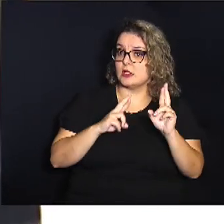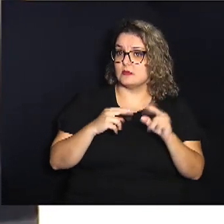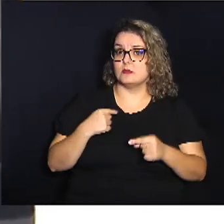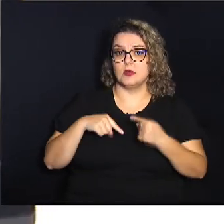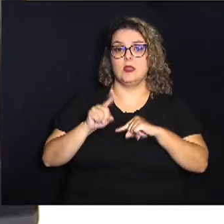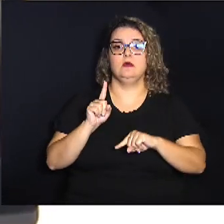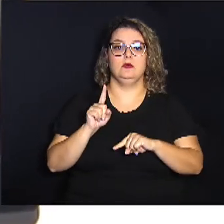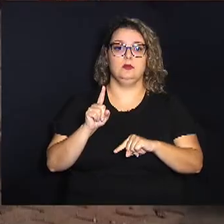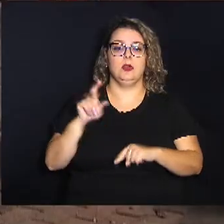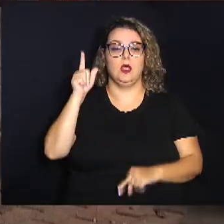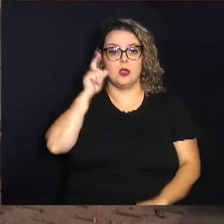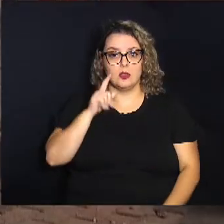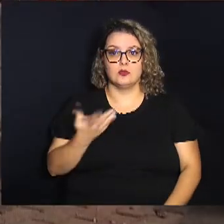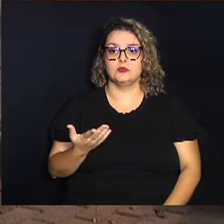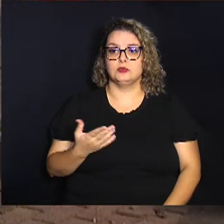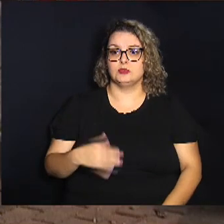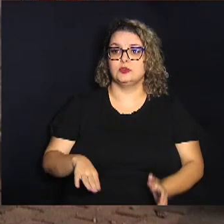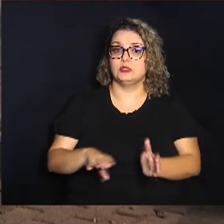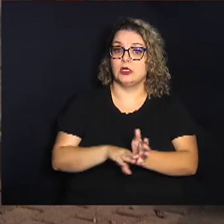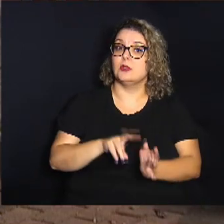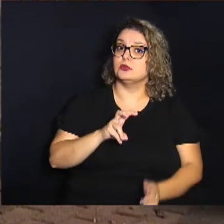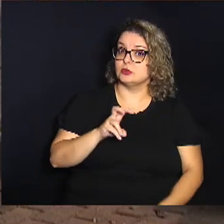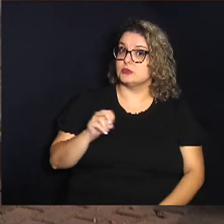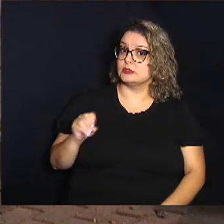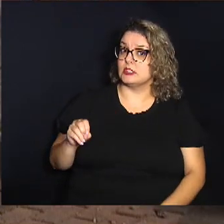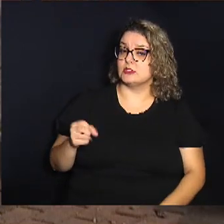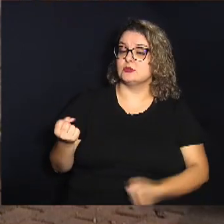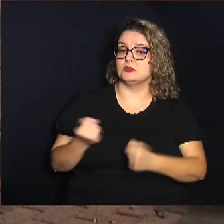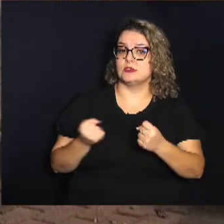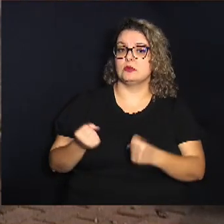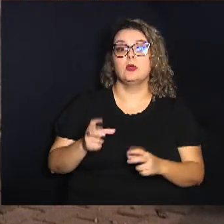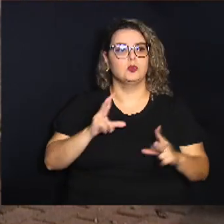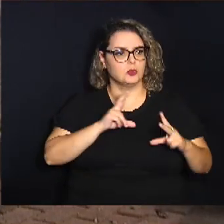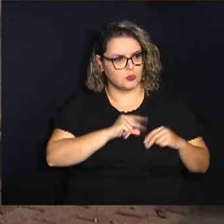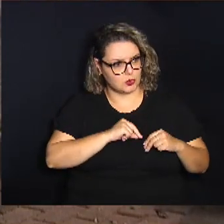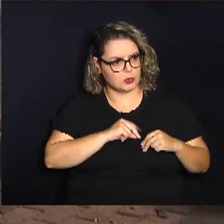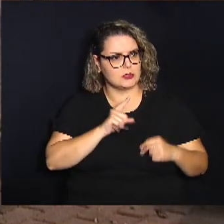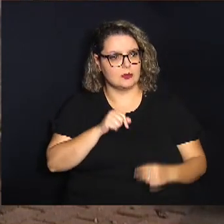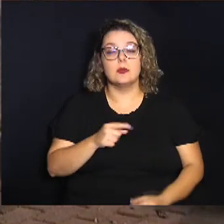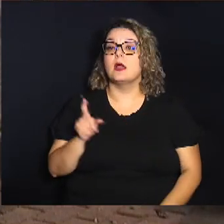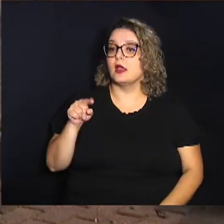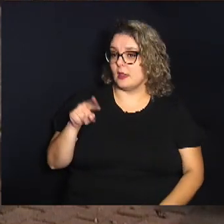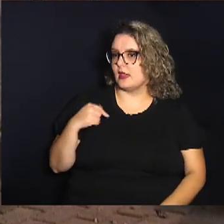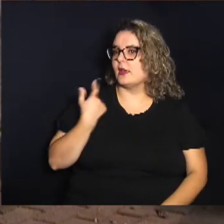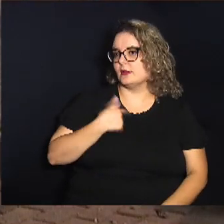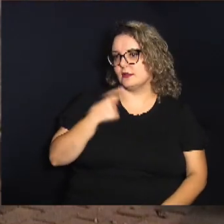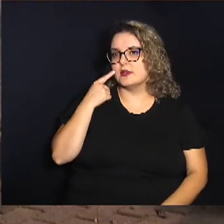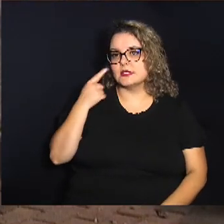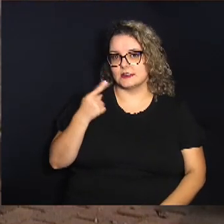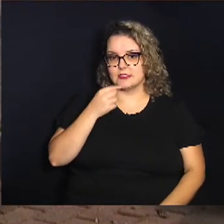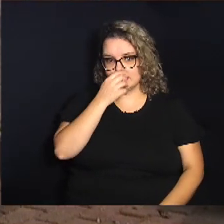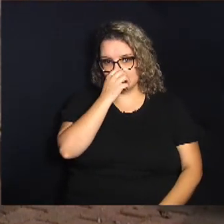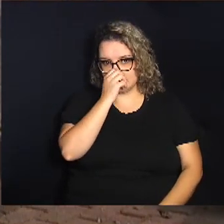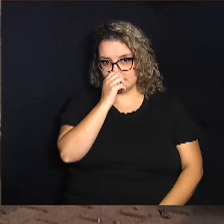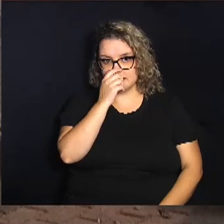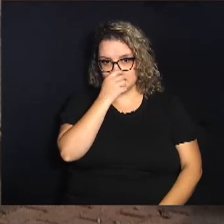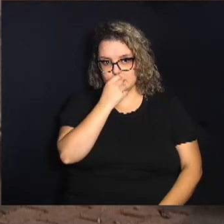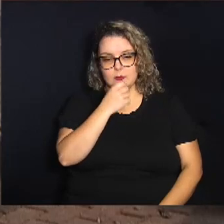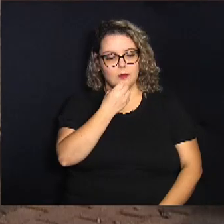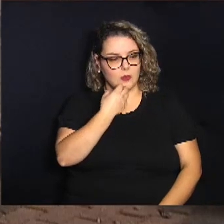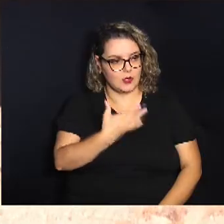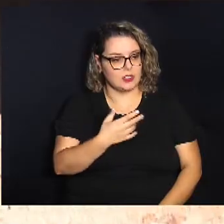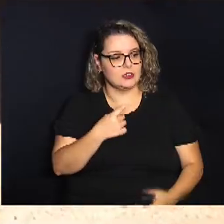nós conseguimos aí chegar nos 500 puxa vida essa é essa é a nossa intenção boa então